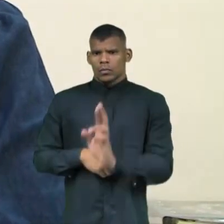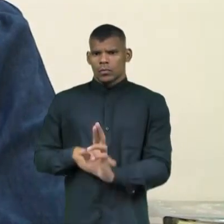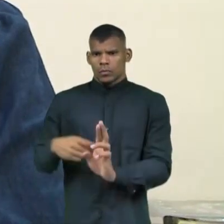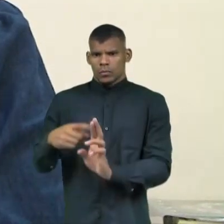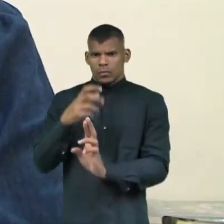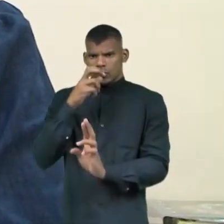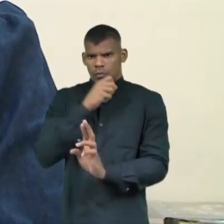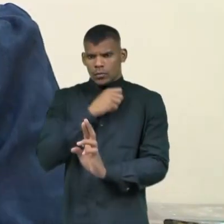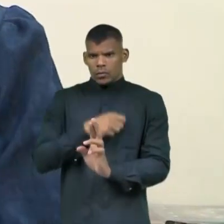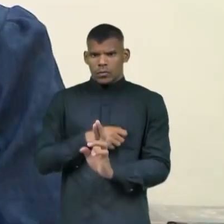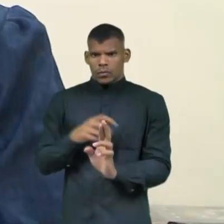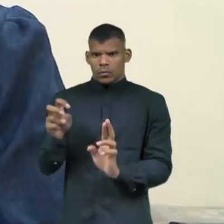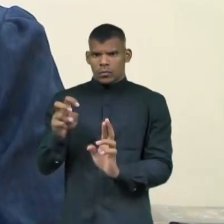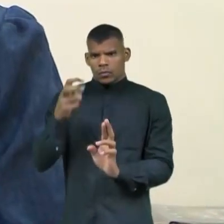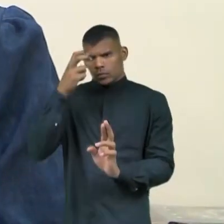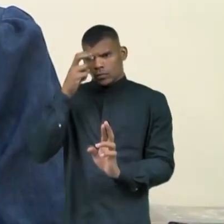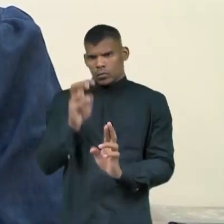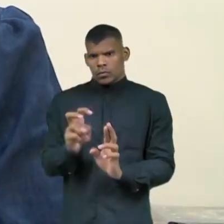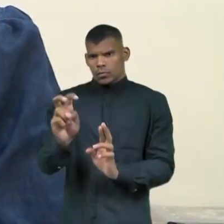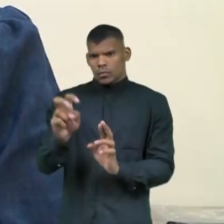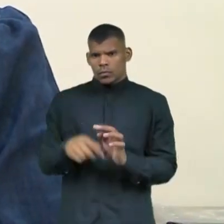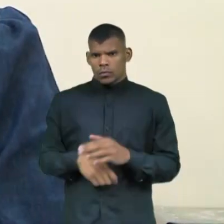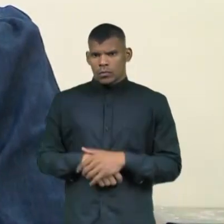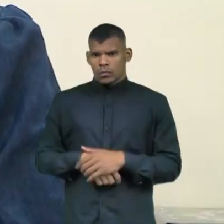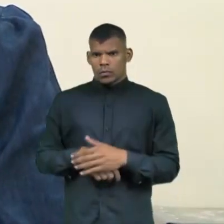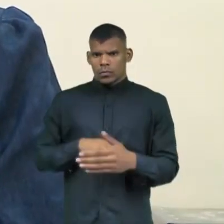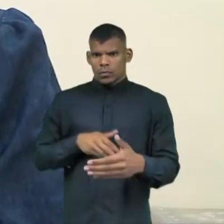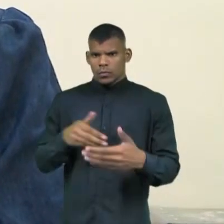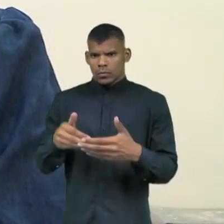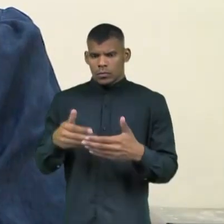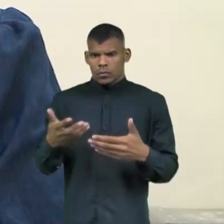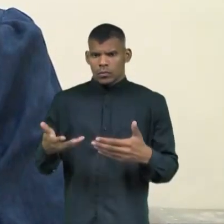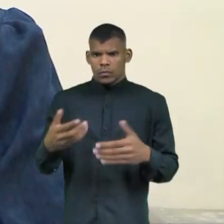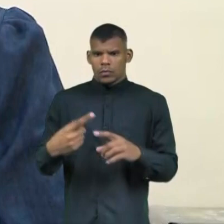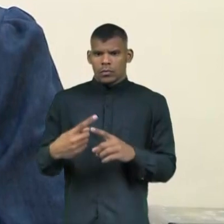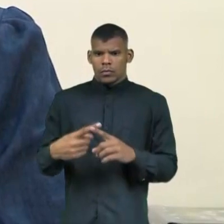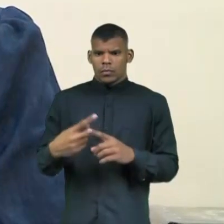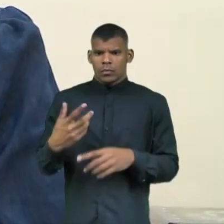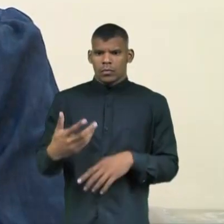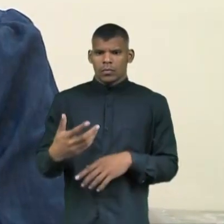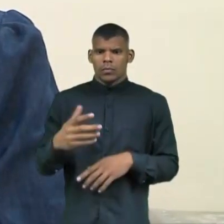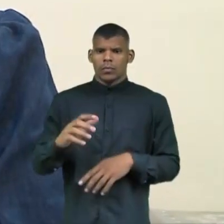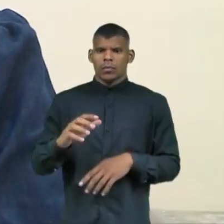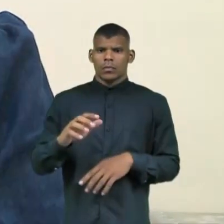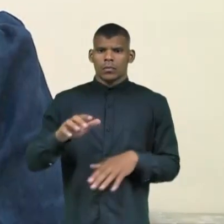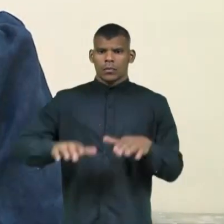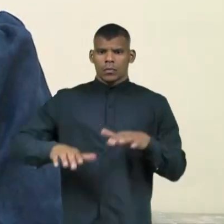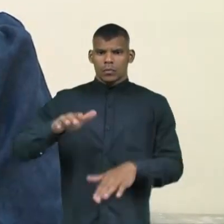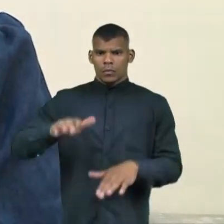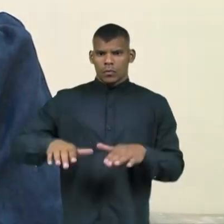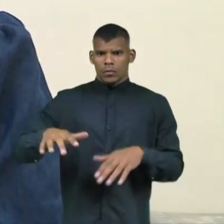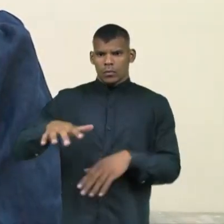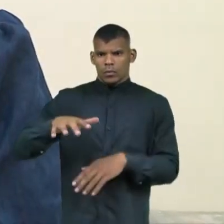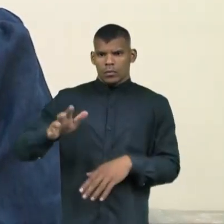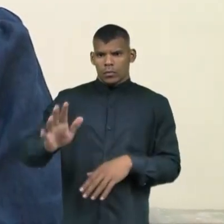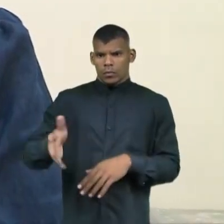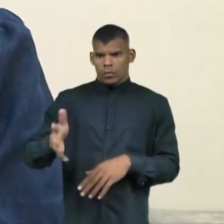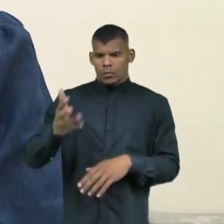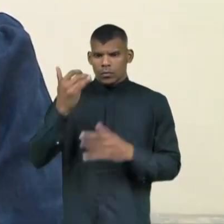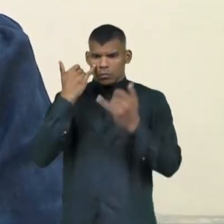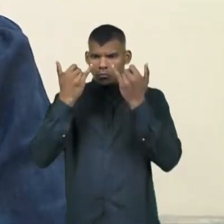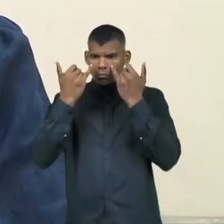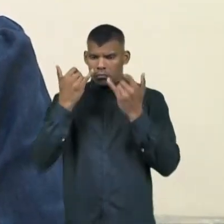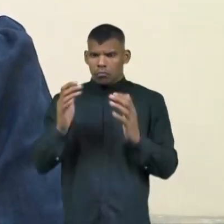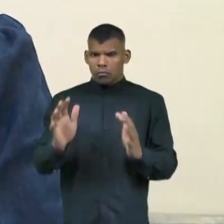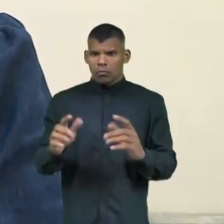partir do quinto dia, para que não deixe para a última hora, né? Porque muitas vezes o setor já tem aquela informação